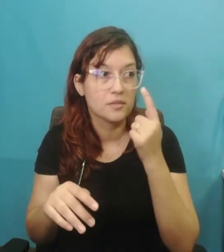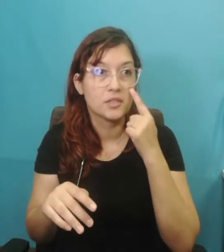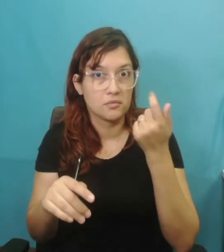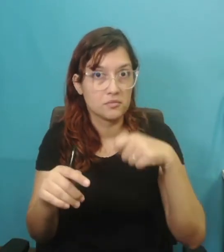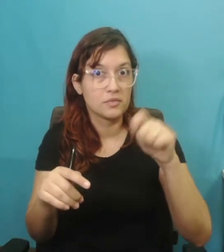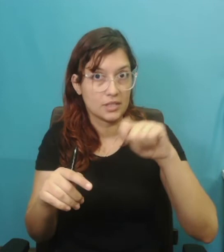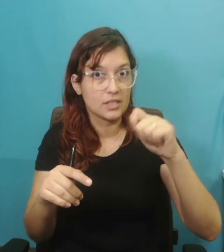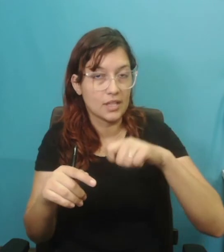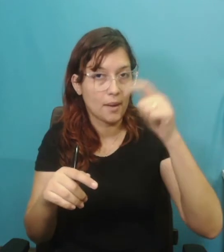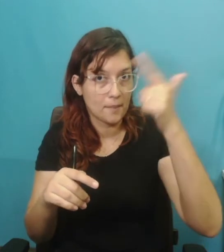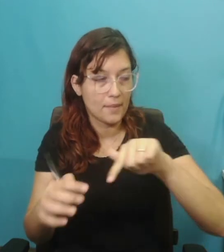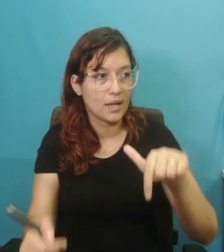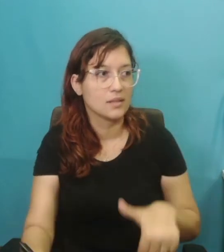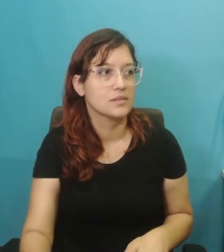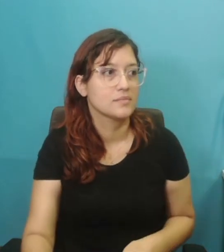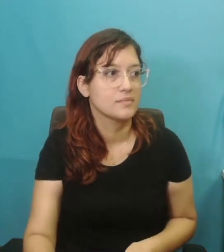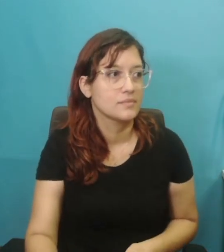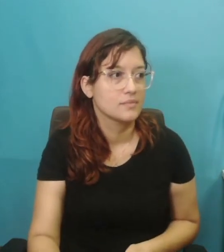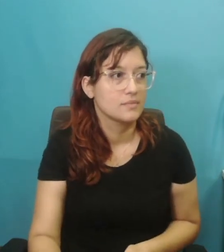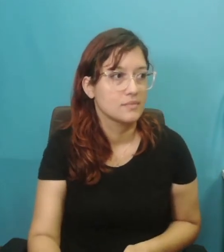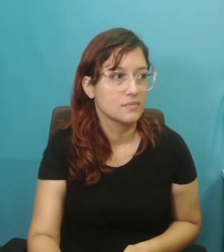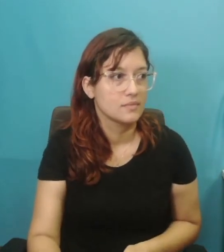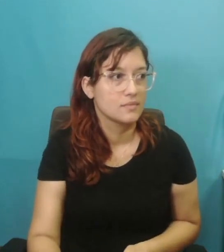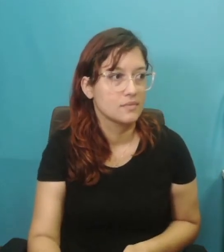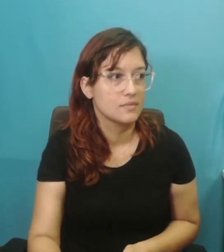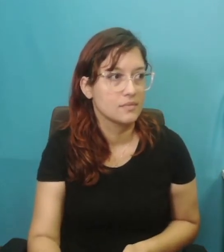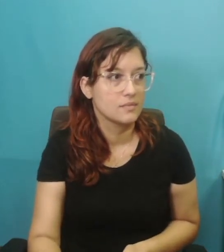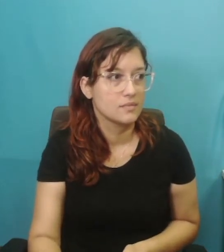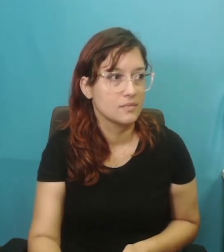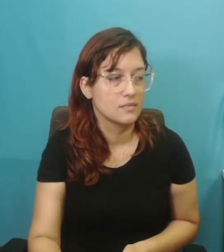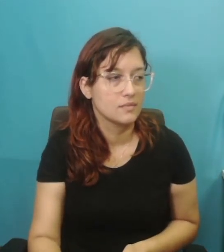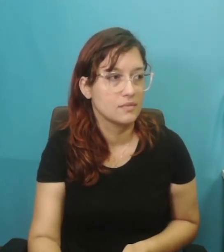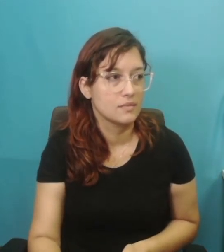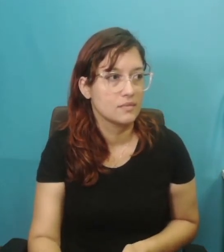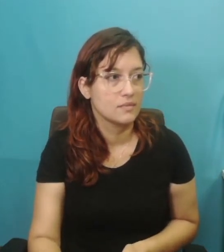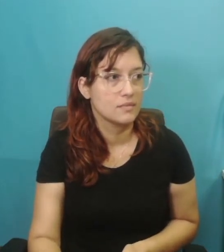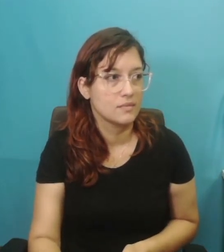Então, ainda não chegou em um segundo, então dá para ele fazer mais um movimento.